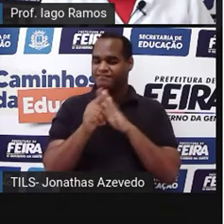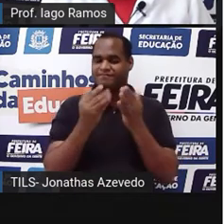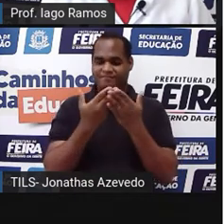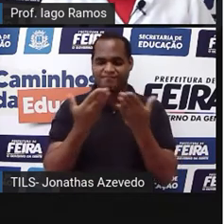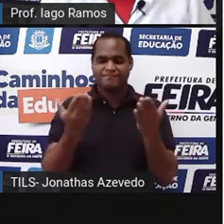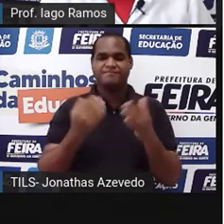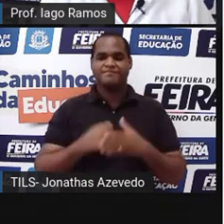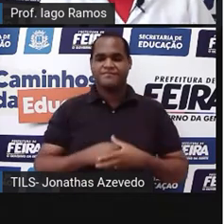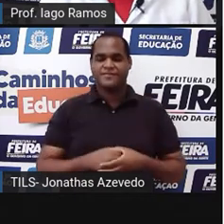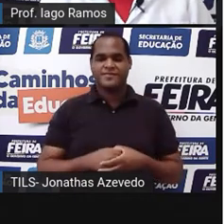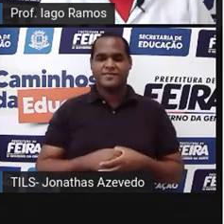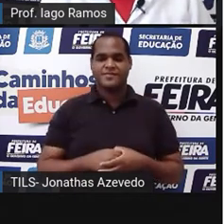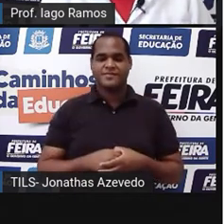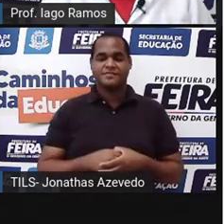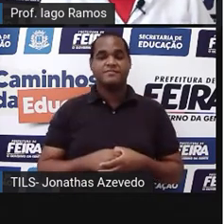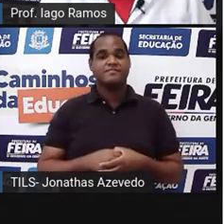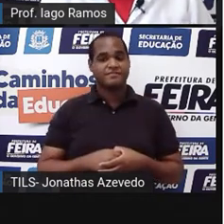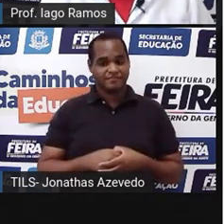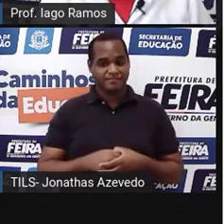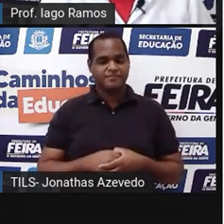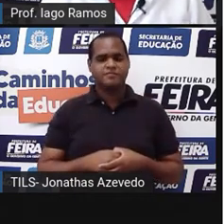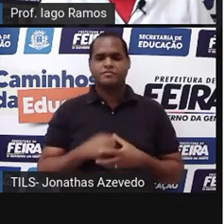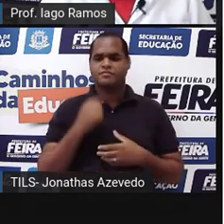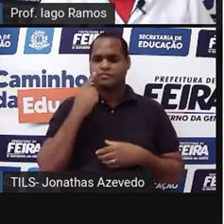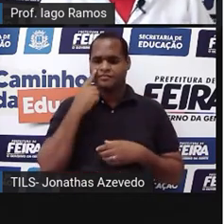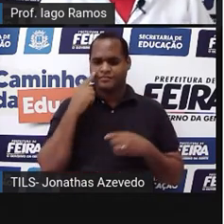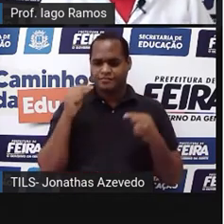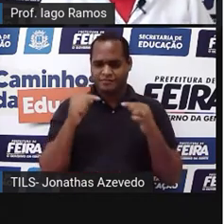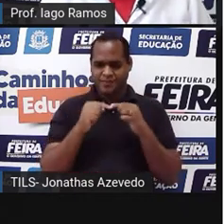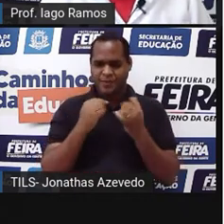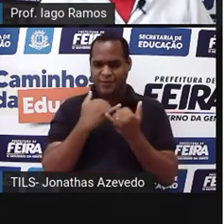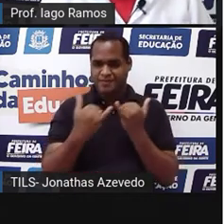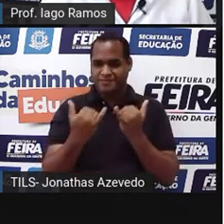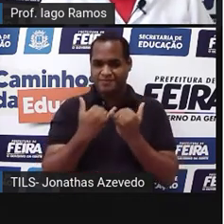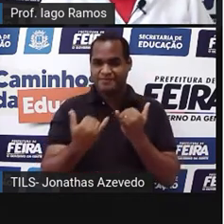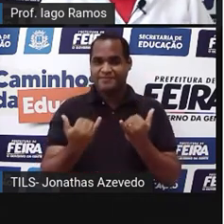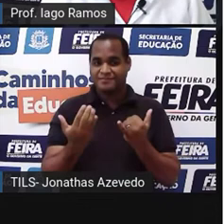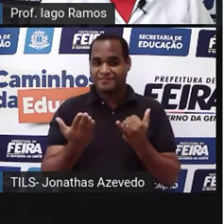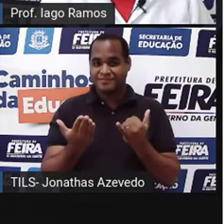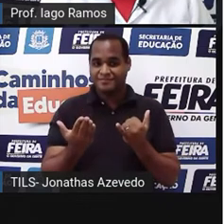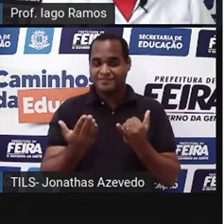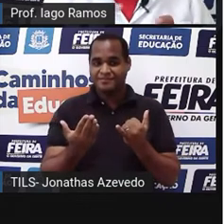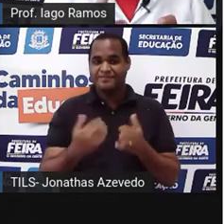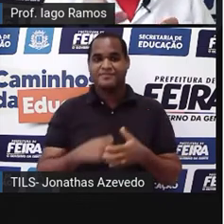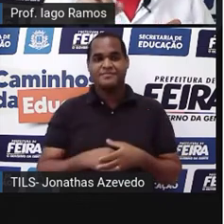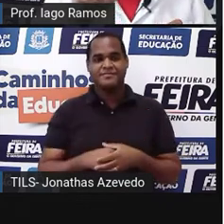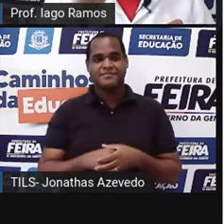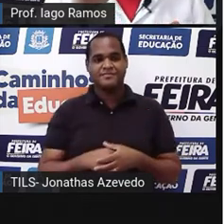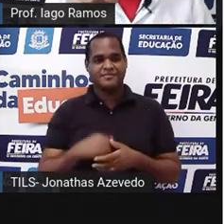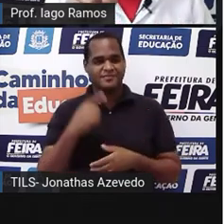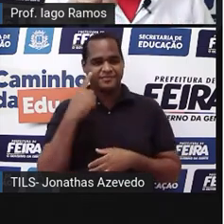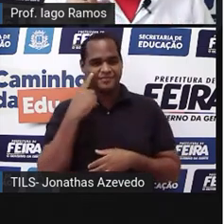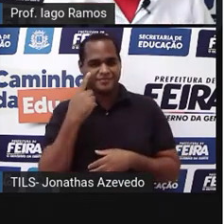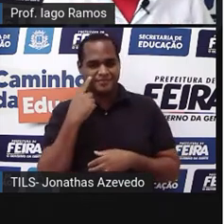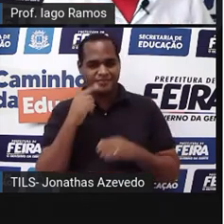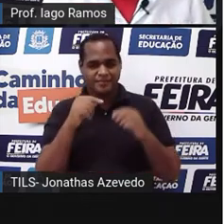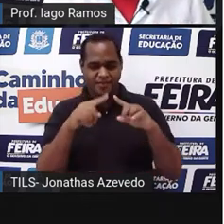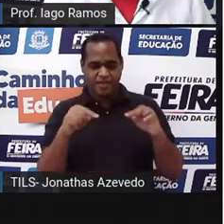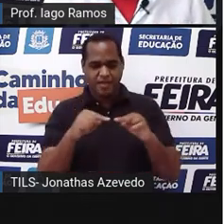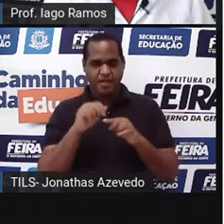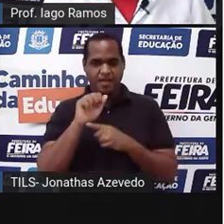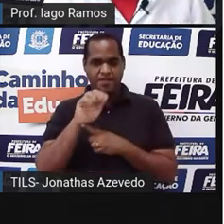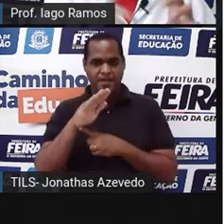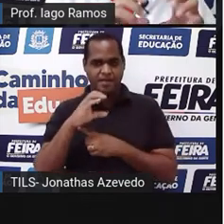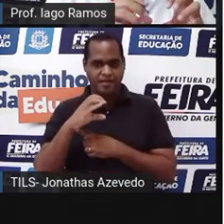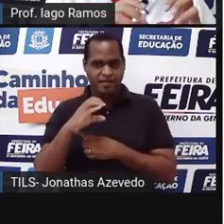novo. Essas figuras são semelhantes? O triângulozinho ABC, que